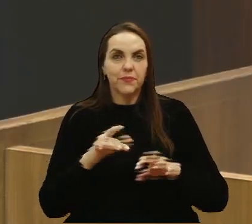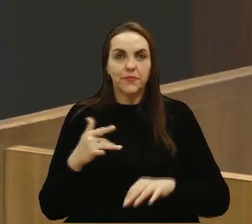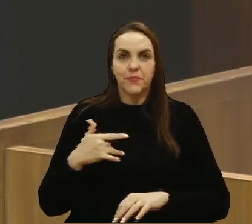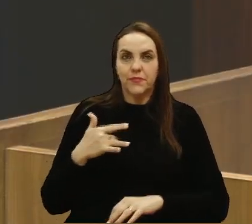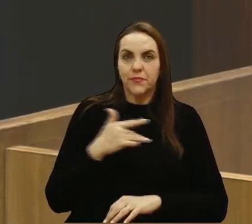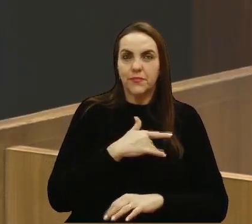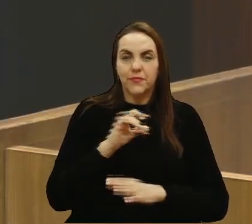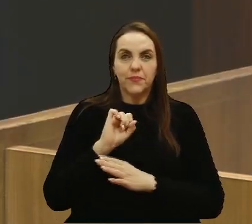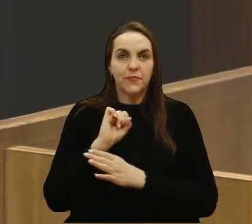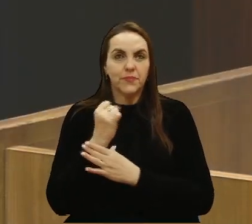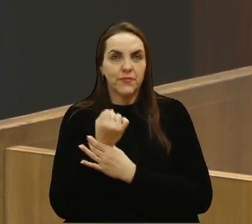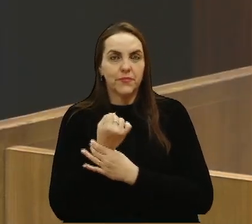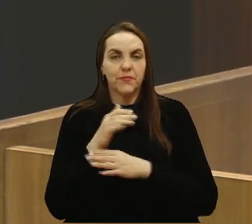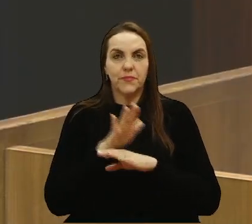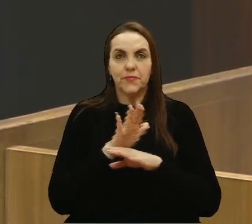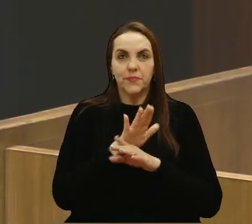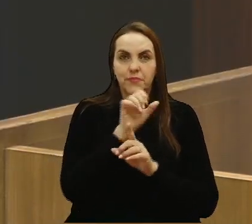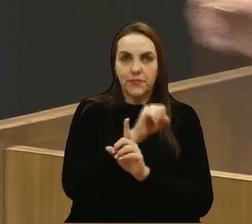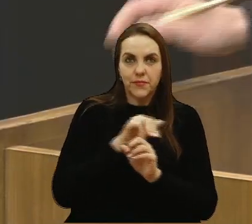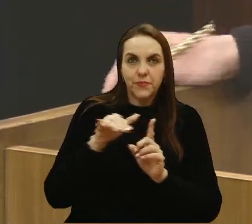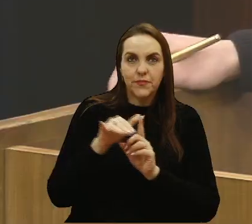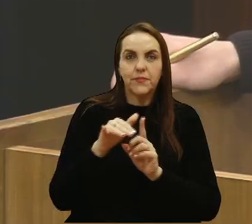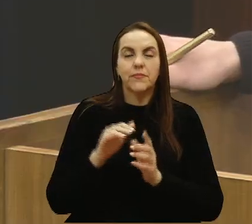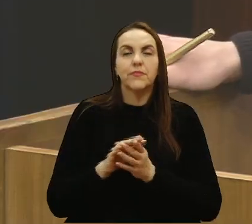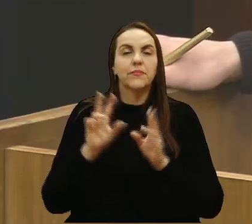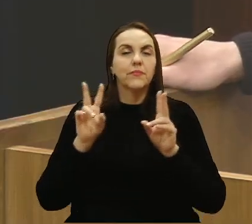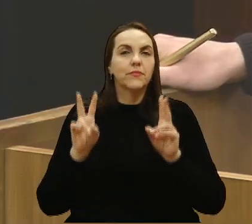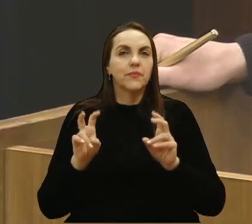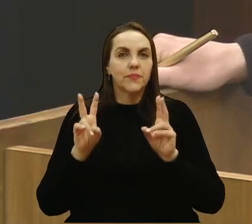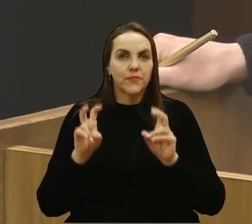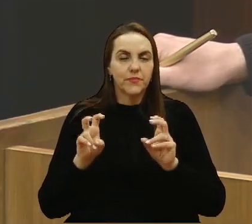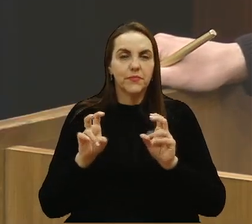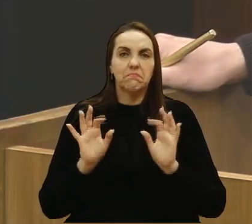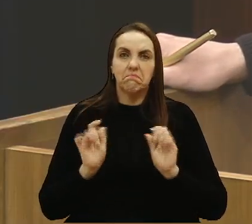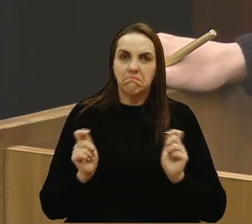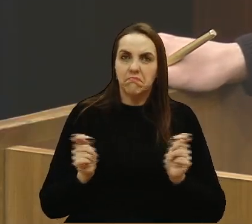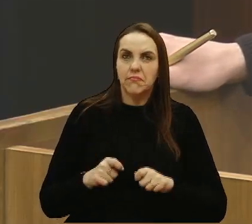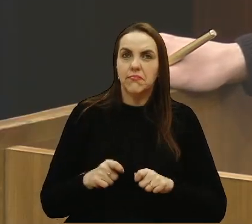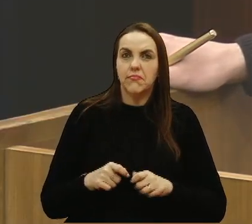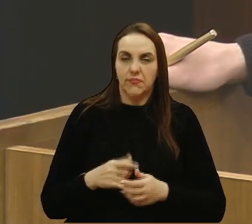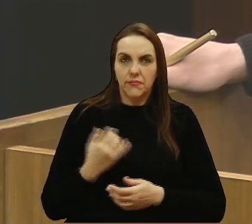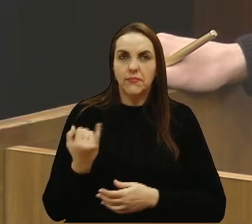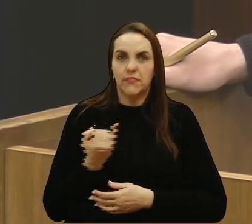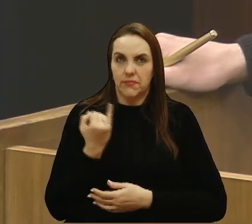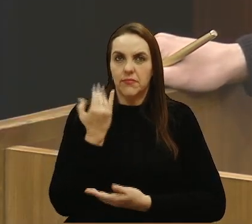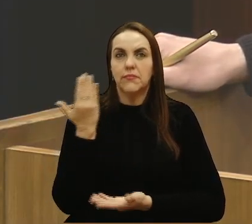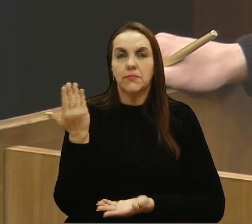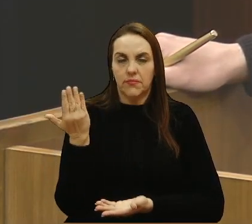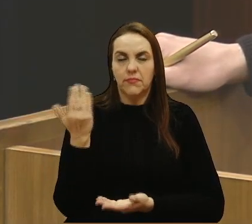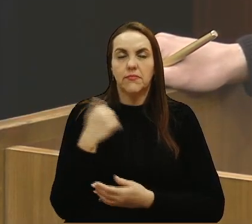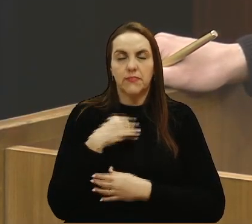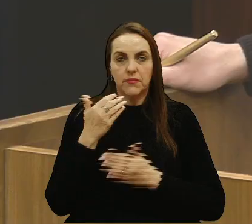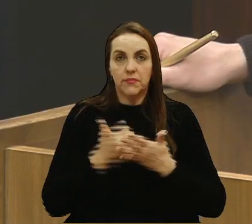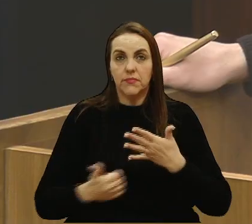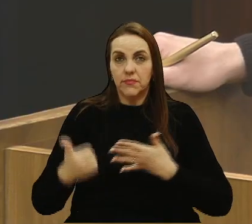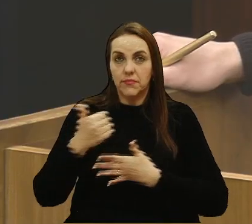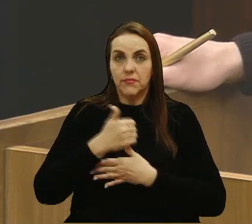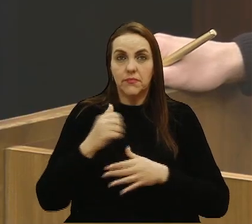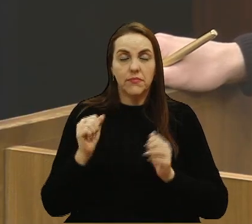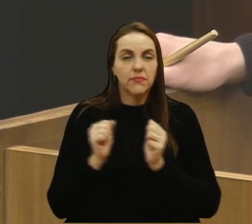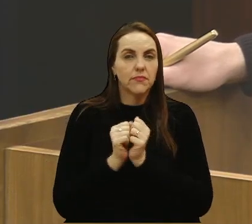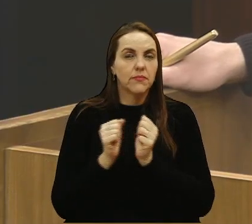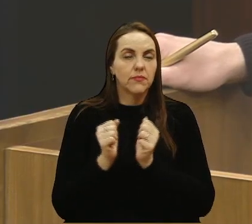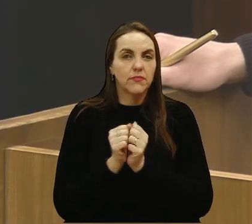segurança, assistência social, são temas muito eficazes. E tive o privilégio de estar juntamente